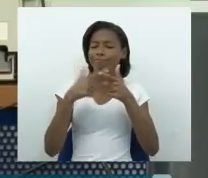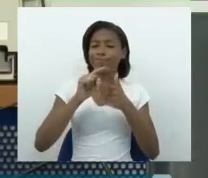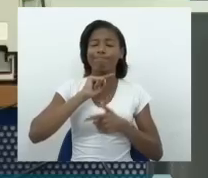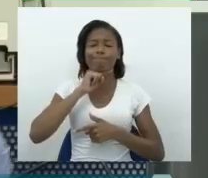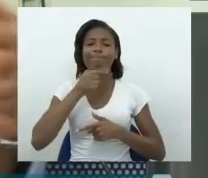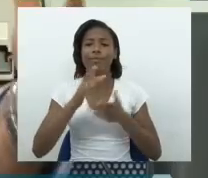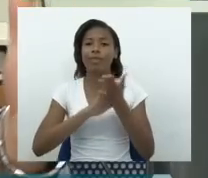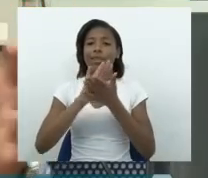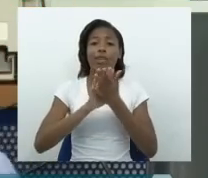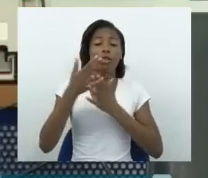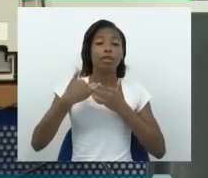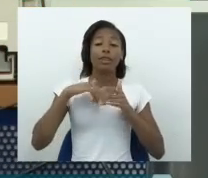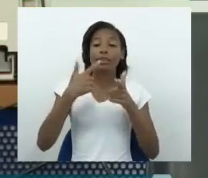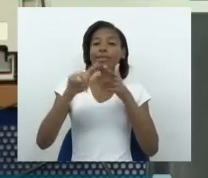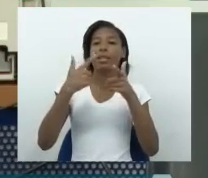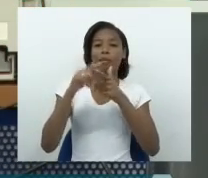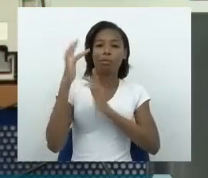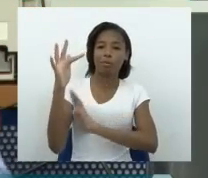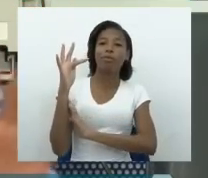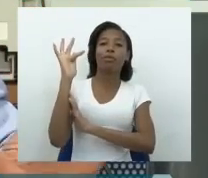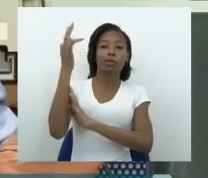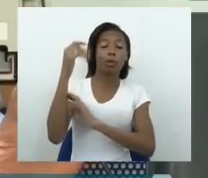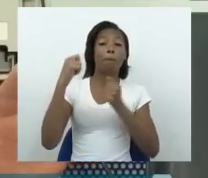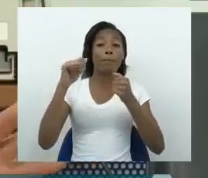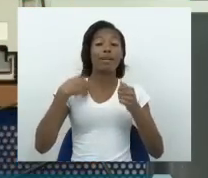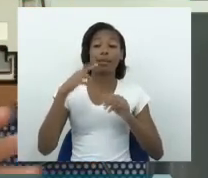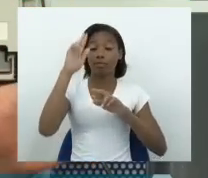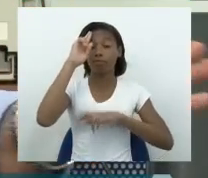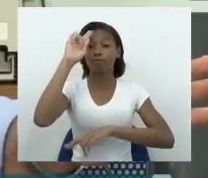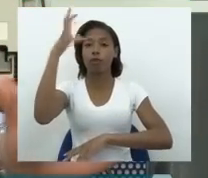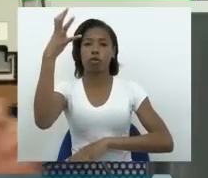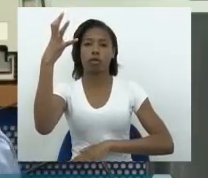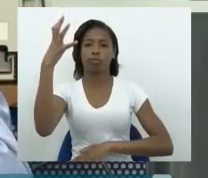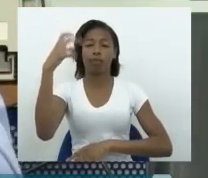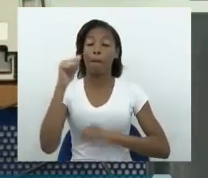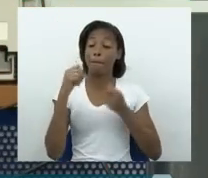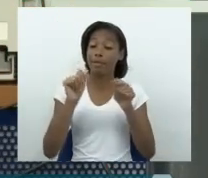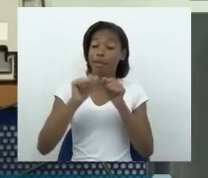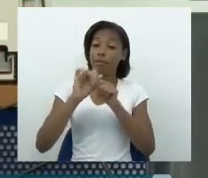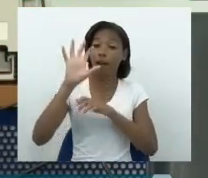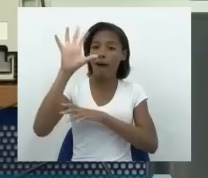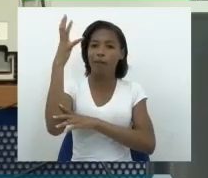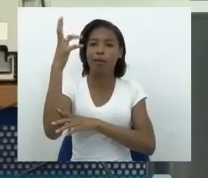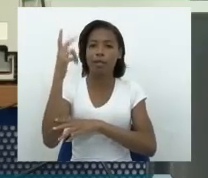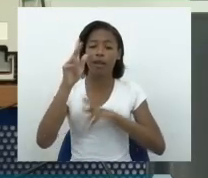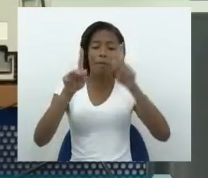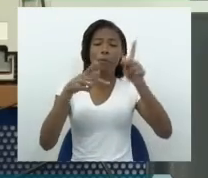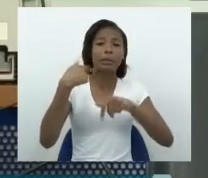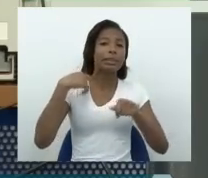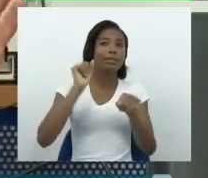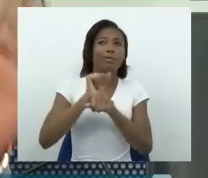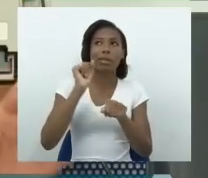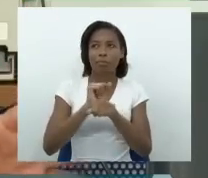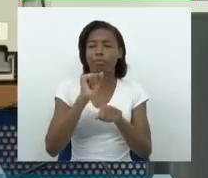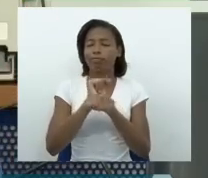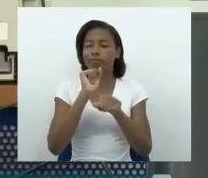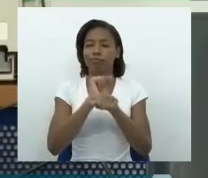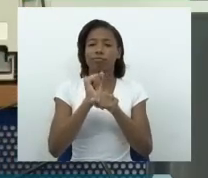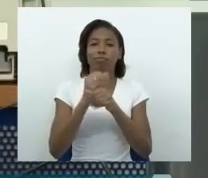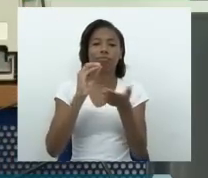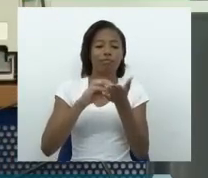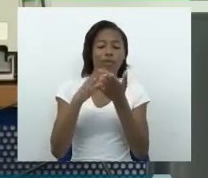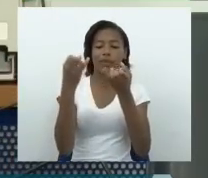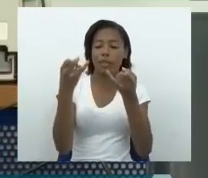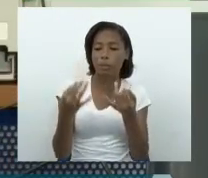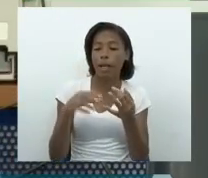nós não temos problemas pela nossa frente. Tem que ter solução. A população não vai esperar e não vai querer que justifique a falta